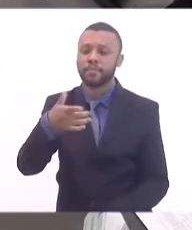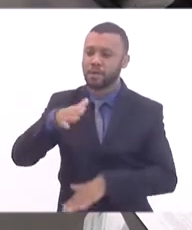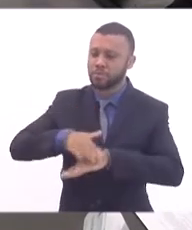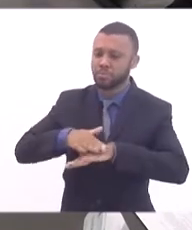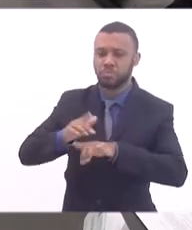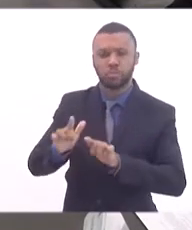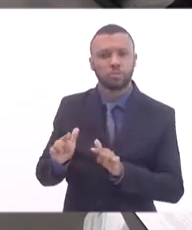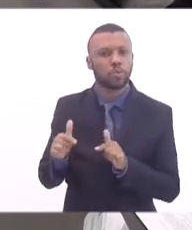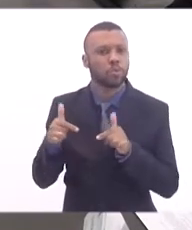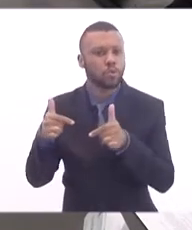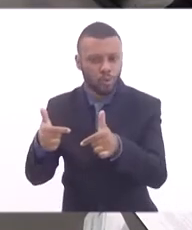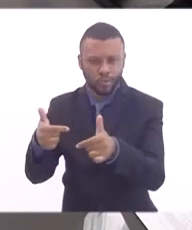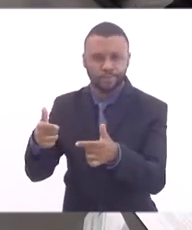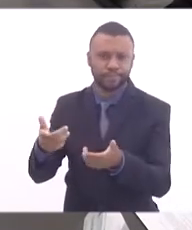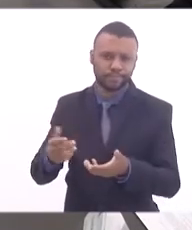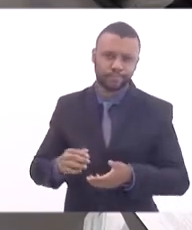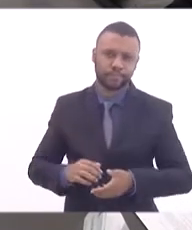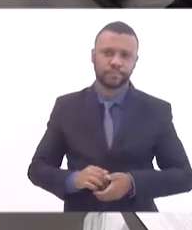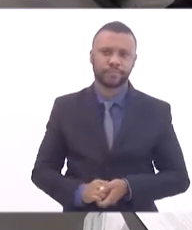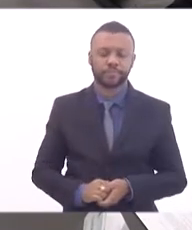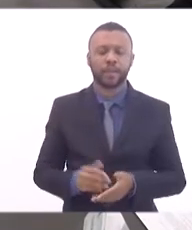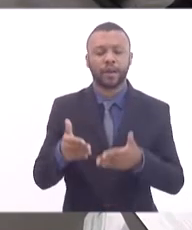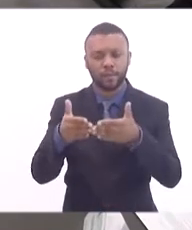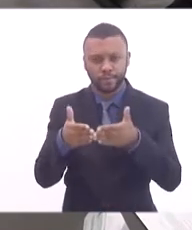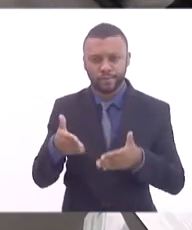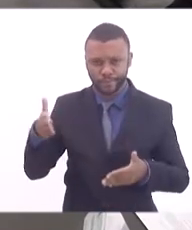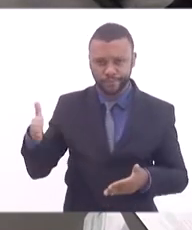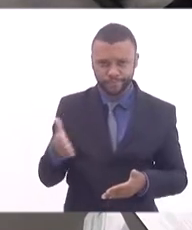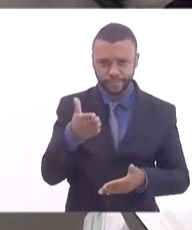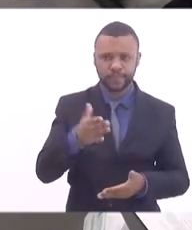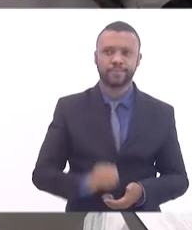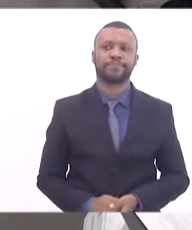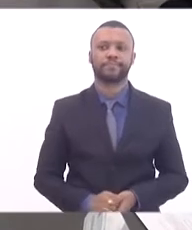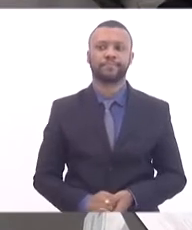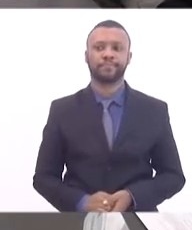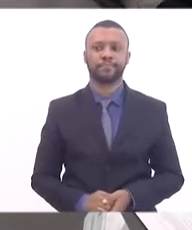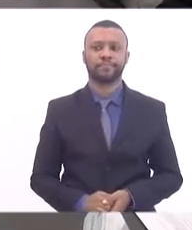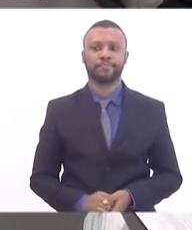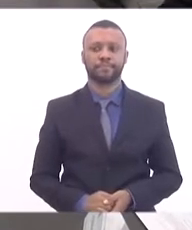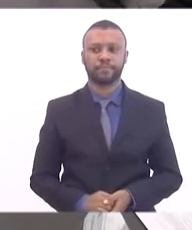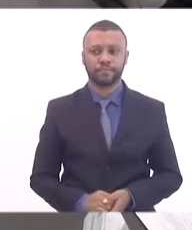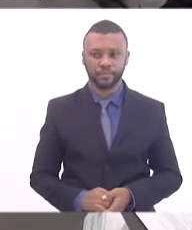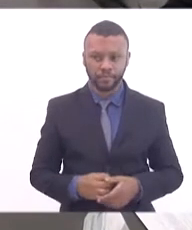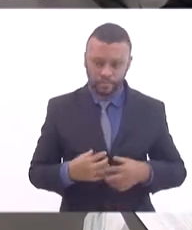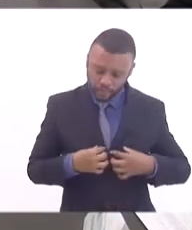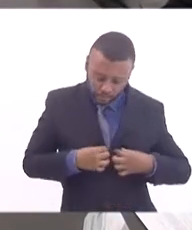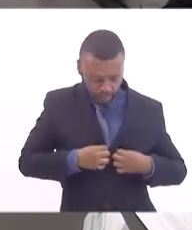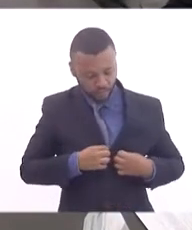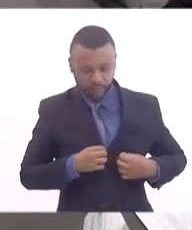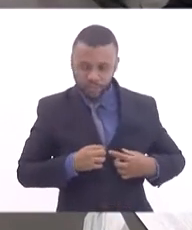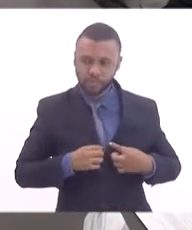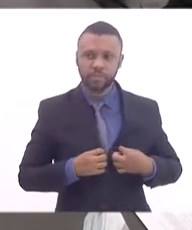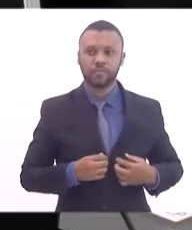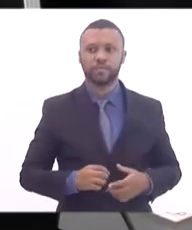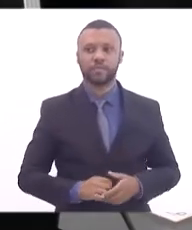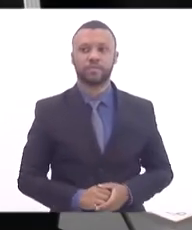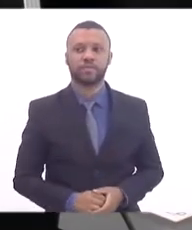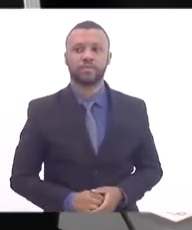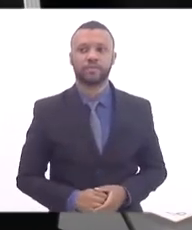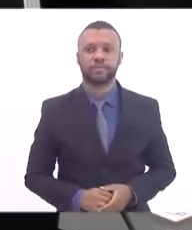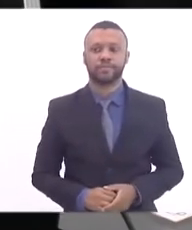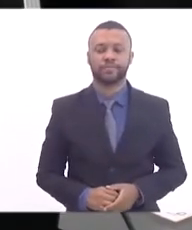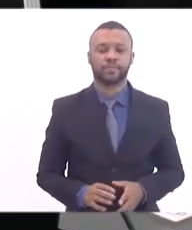é e por favor Oi e aí continuando é que Minas com